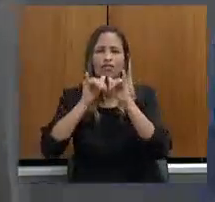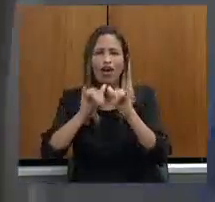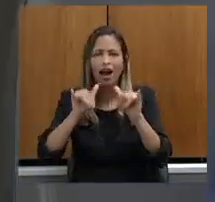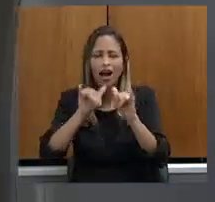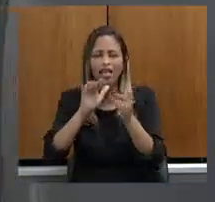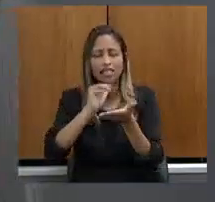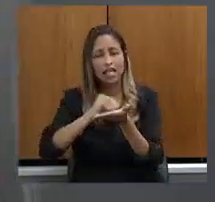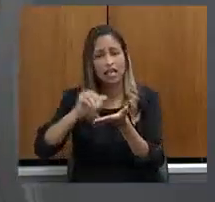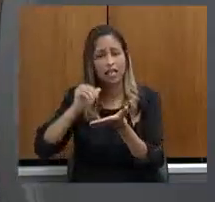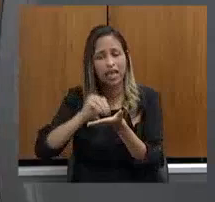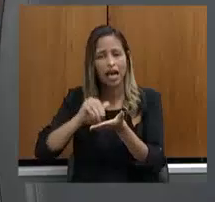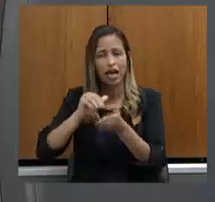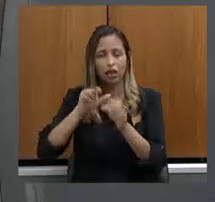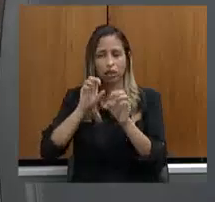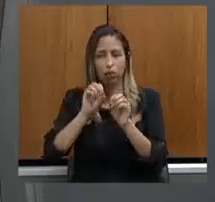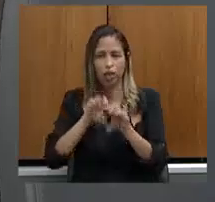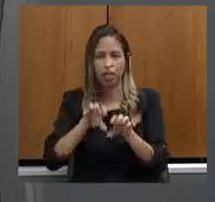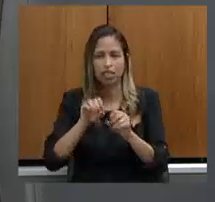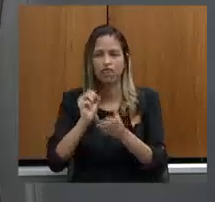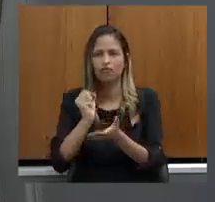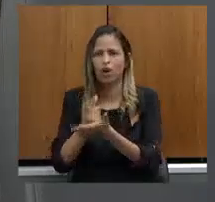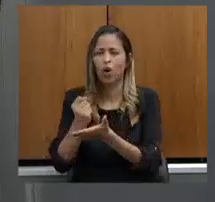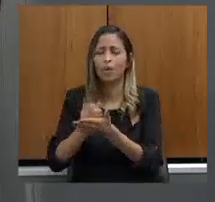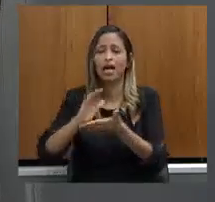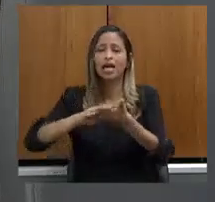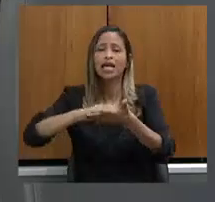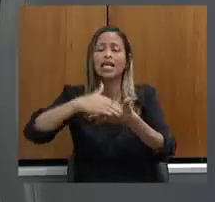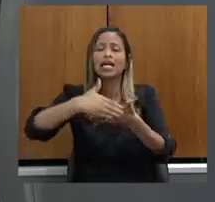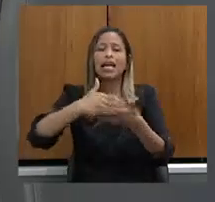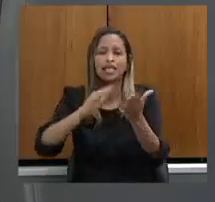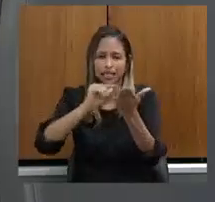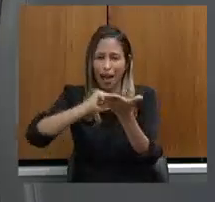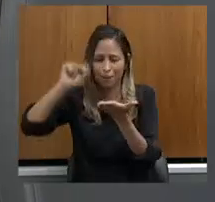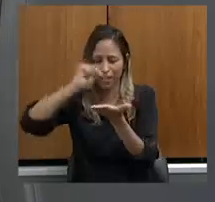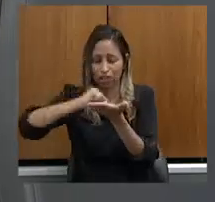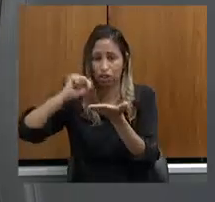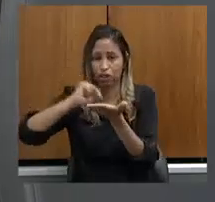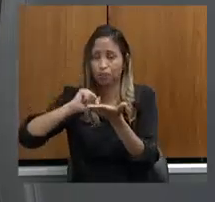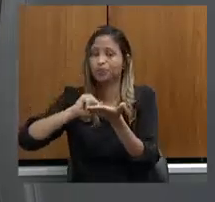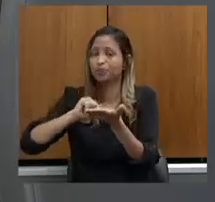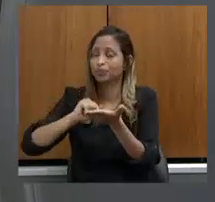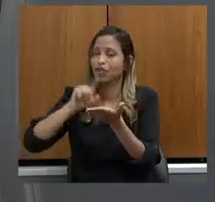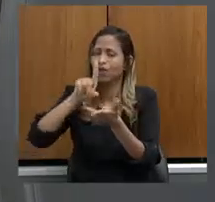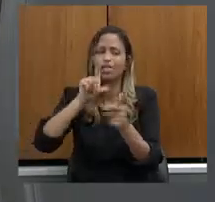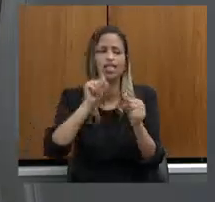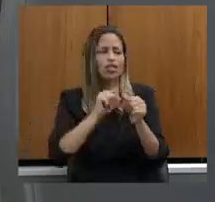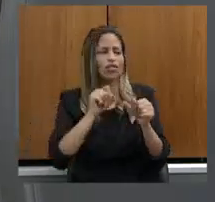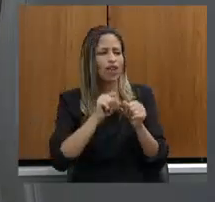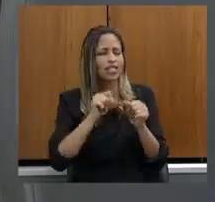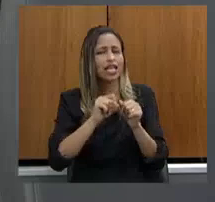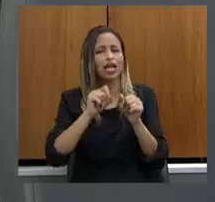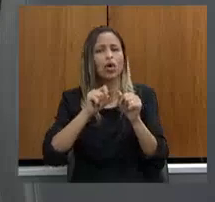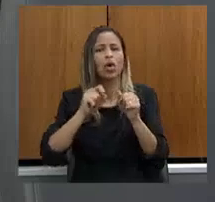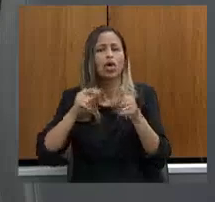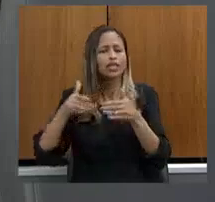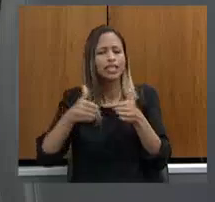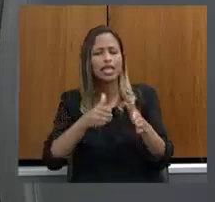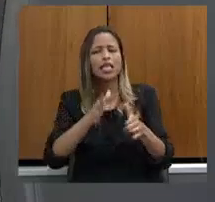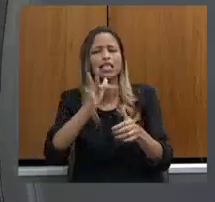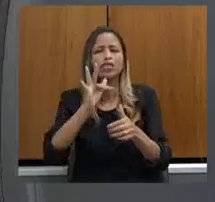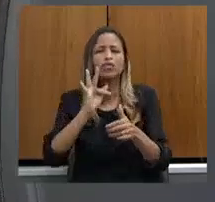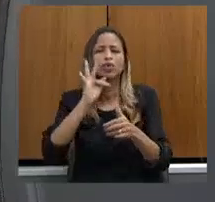secretário de educação que vocês vão comprar mais uns tablets que dessa vez vão funcionar que vocês estão fazendo aí trilhas do futuro com